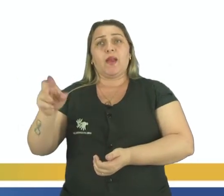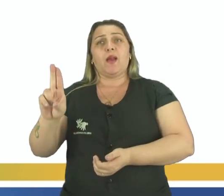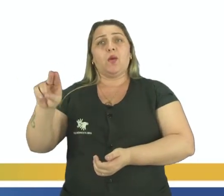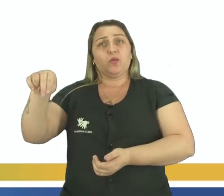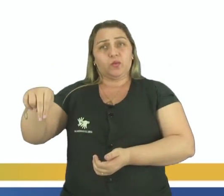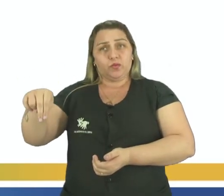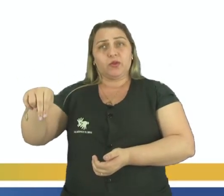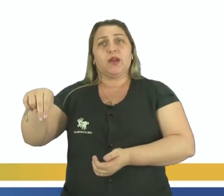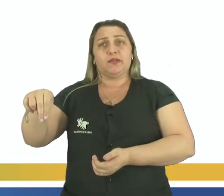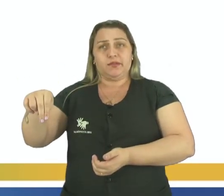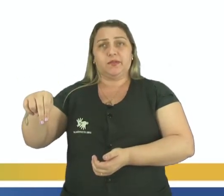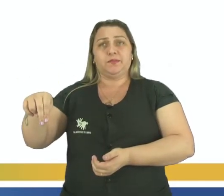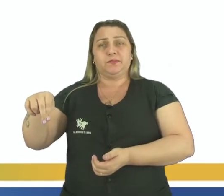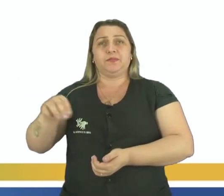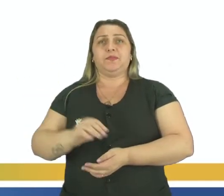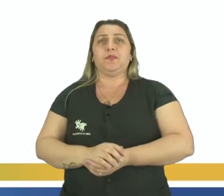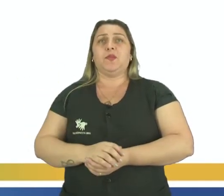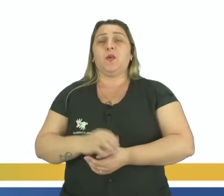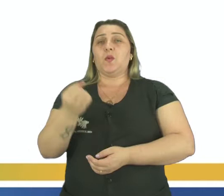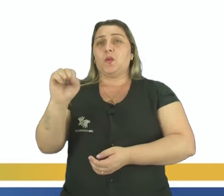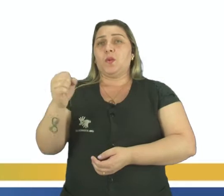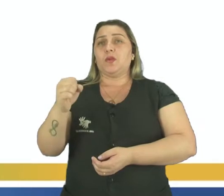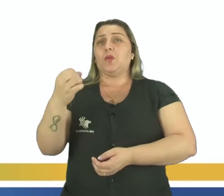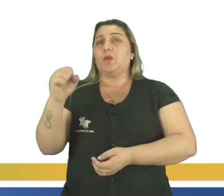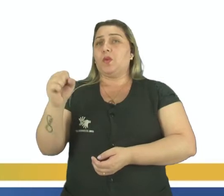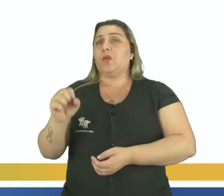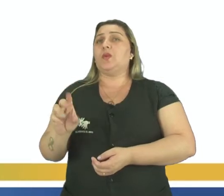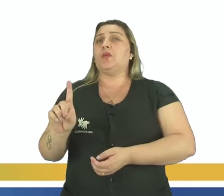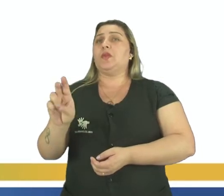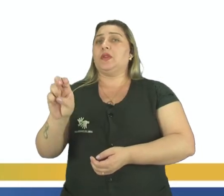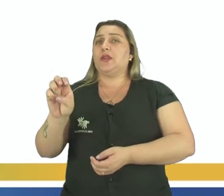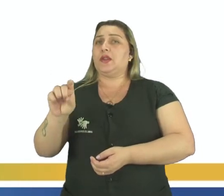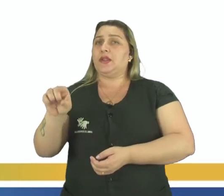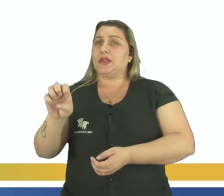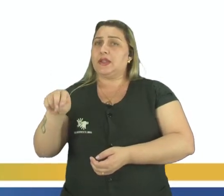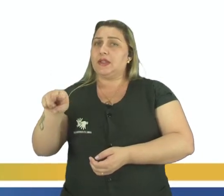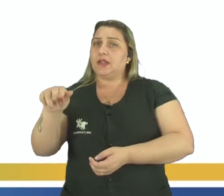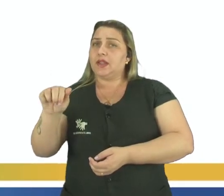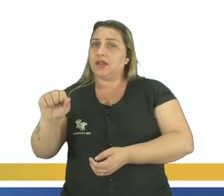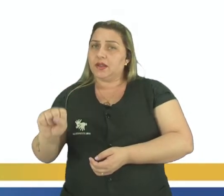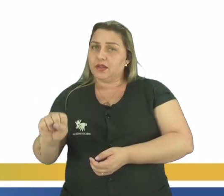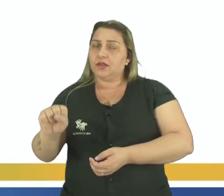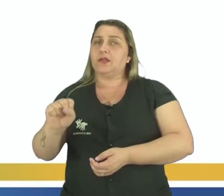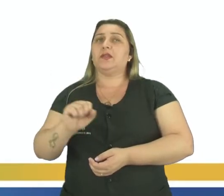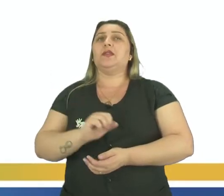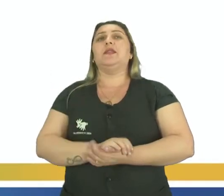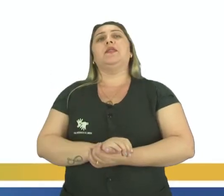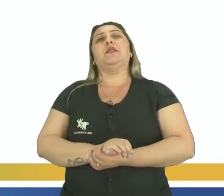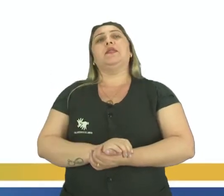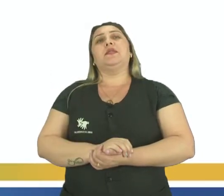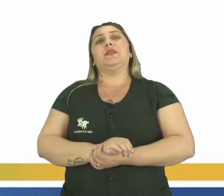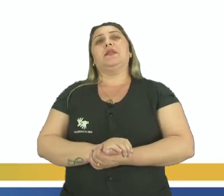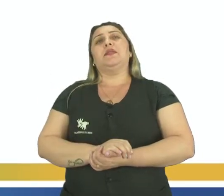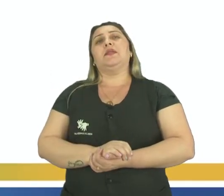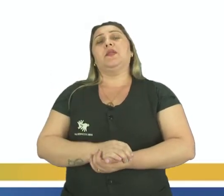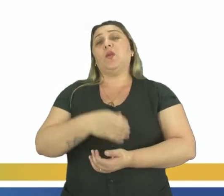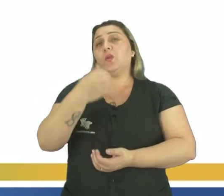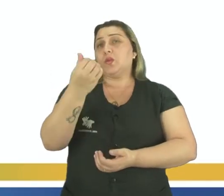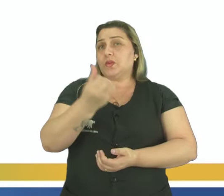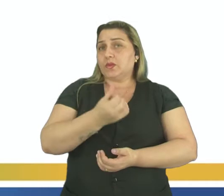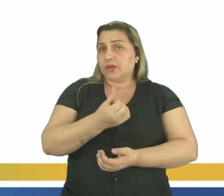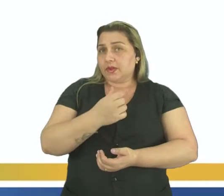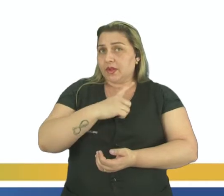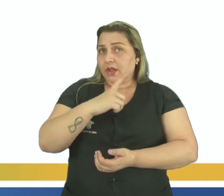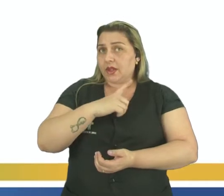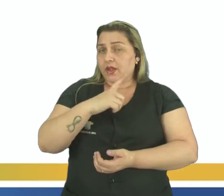dele é 2 unidades. O 8, no caso, eu já tenho aí 8 dezenas.